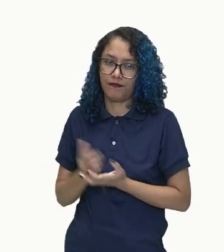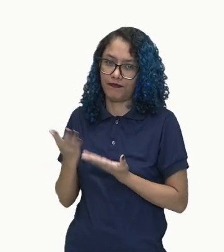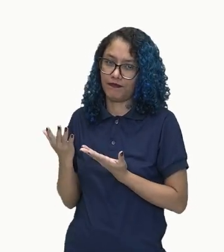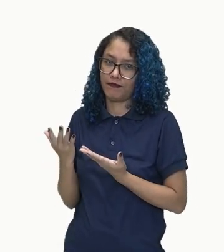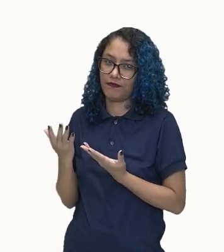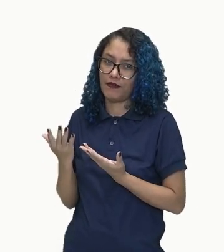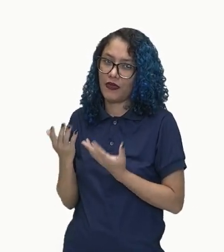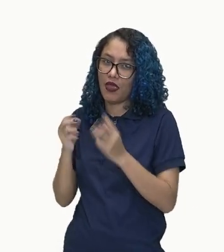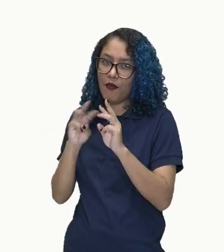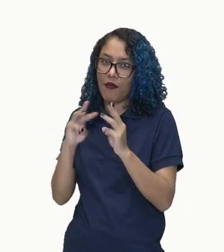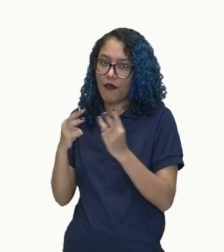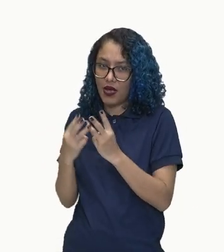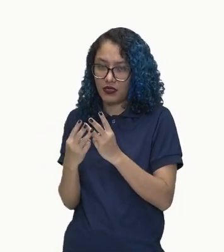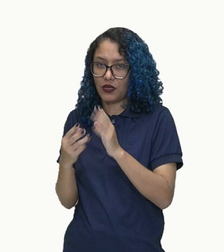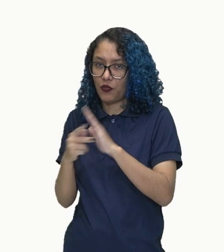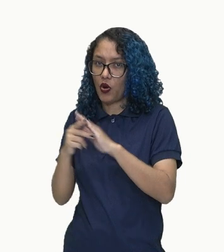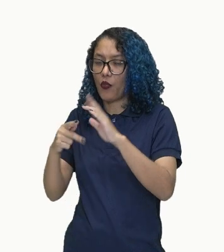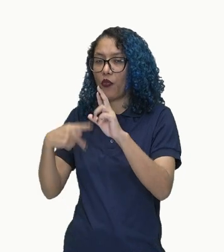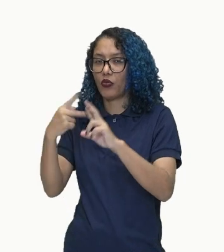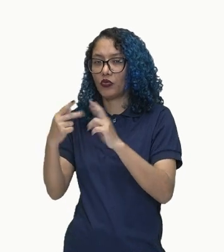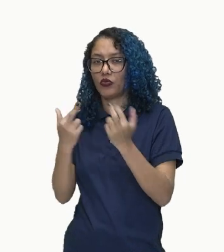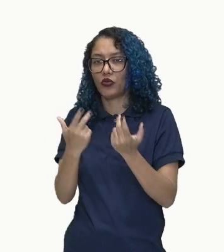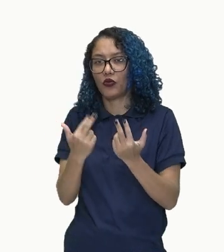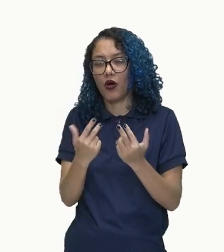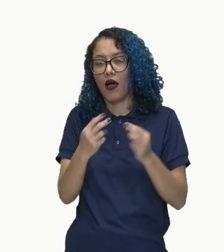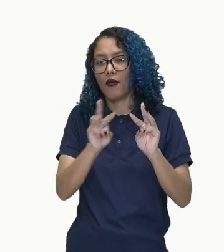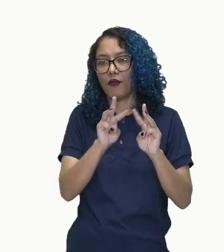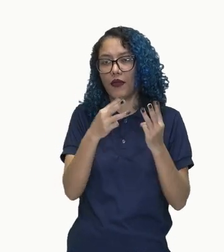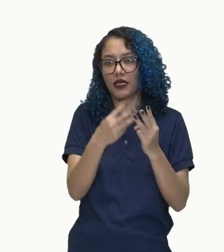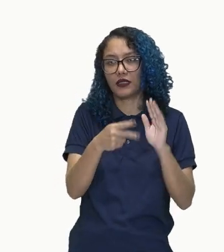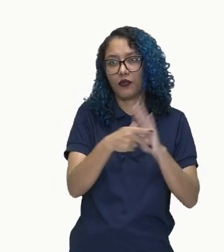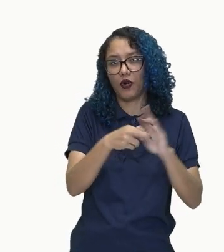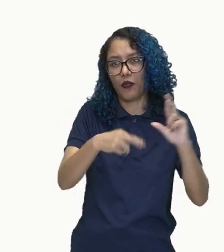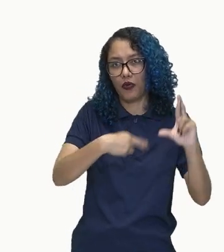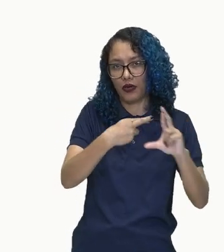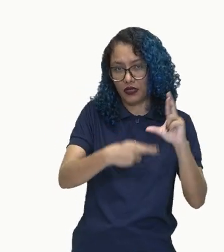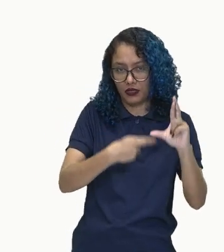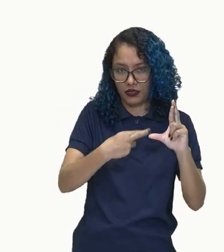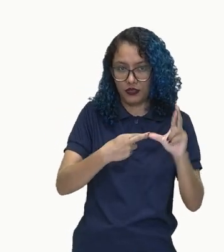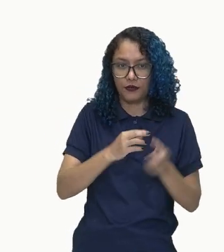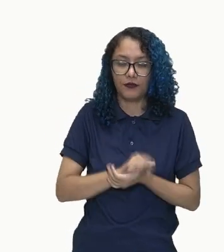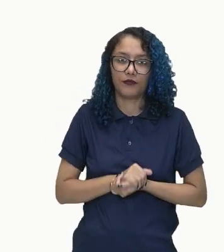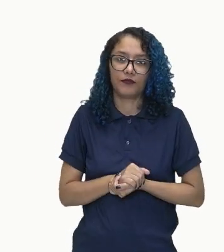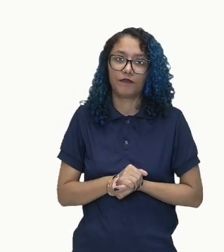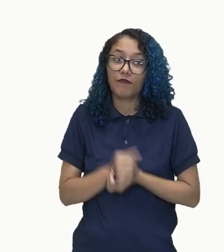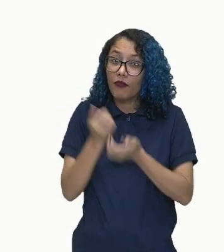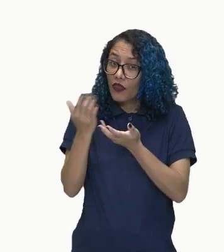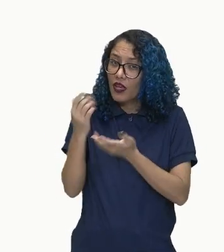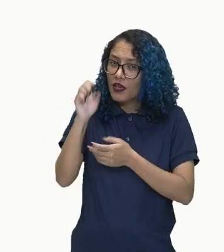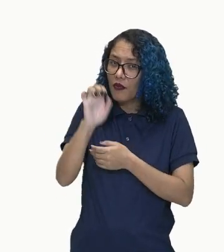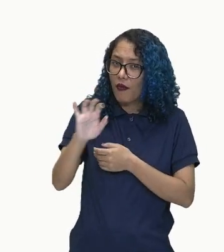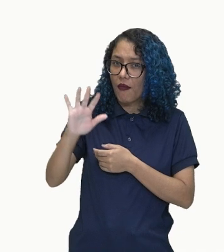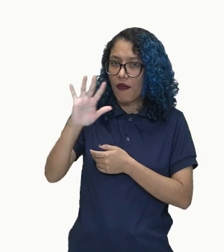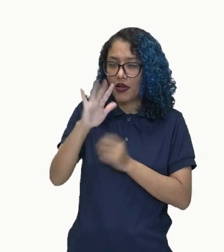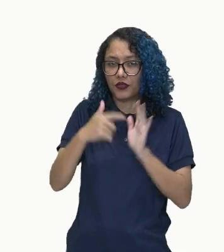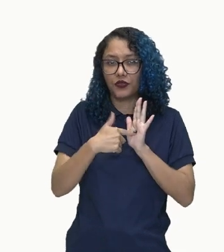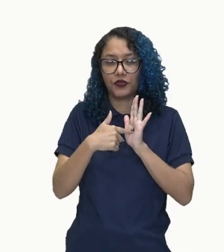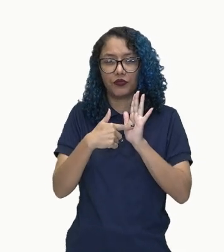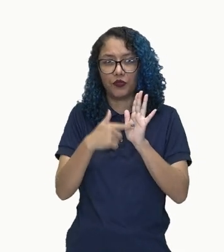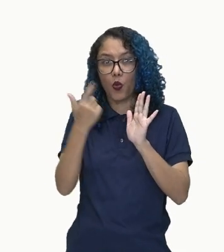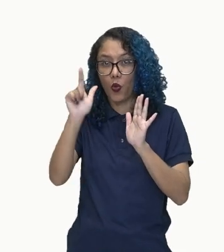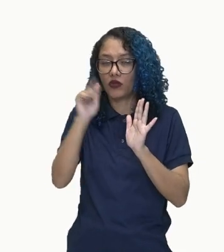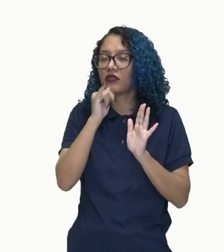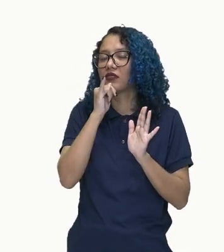dos reagentes. Então, nós temos aí uma imagem, né, uma ilustração, mais um exemplo,